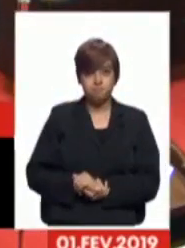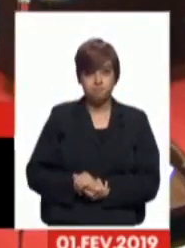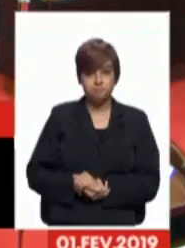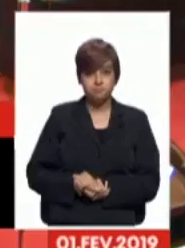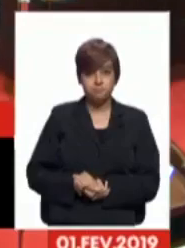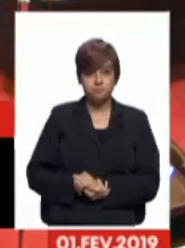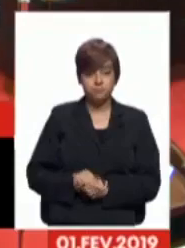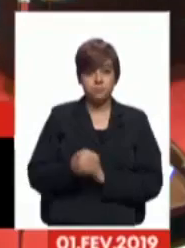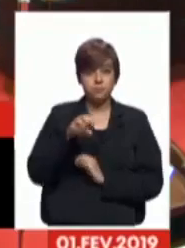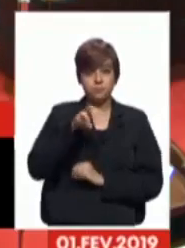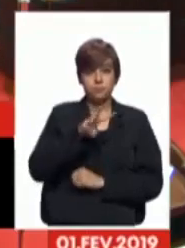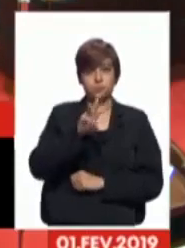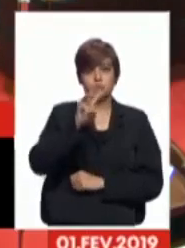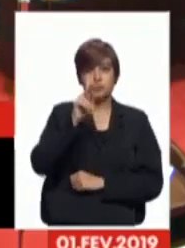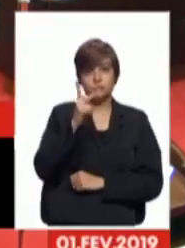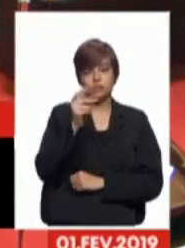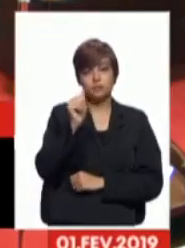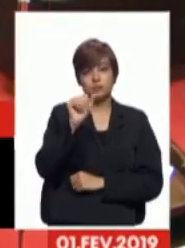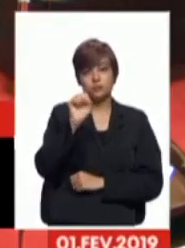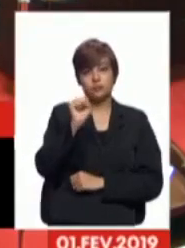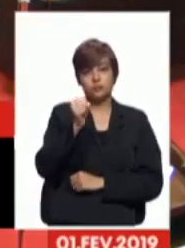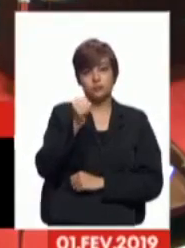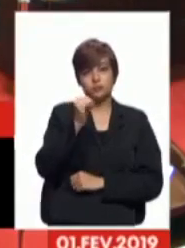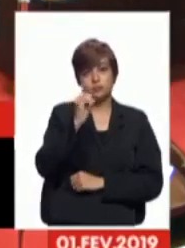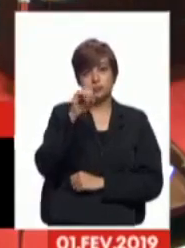Washington Fernando Rodrigues.